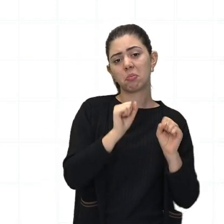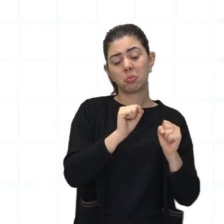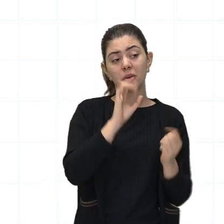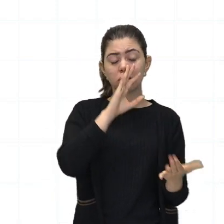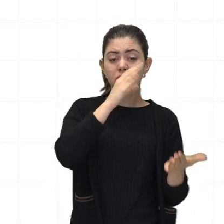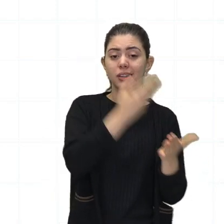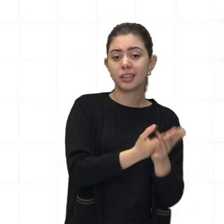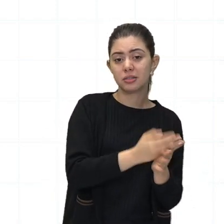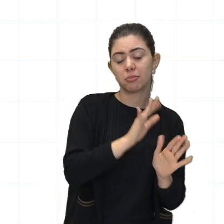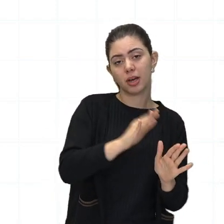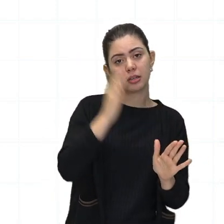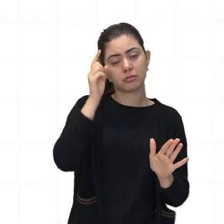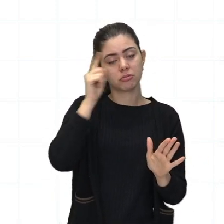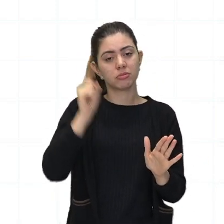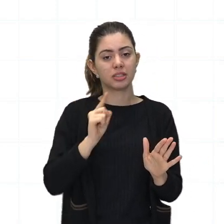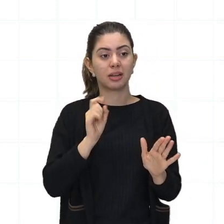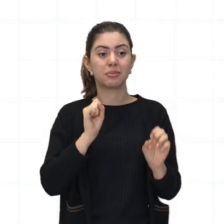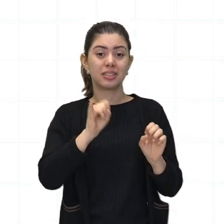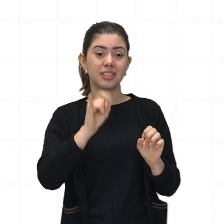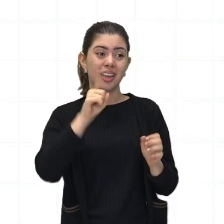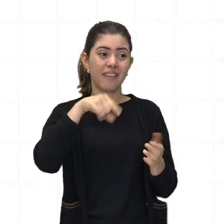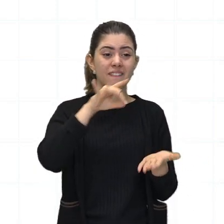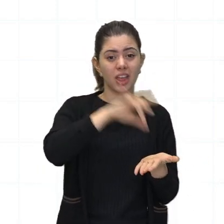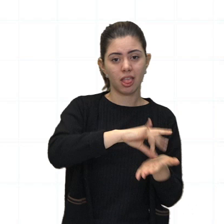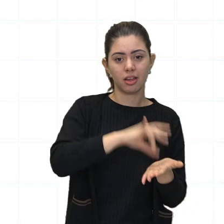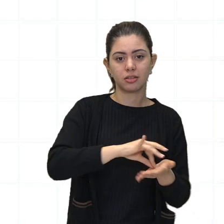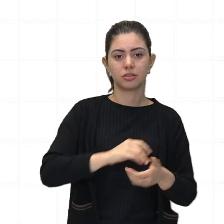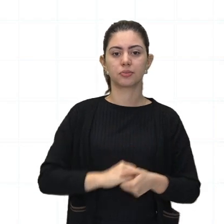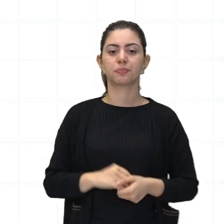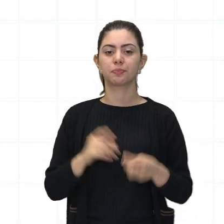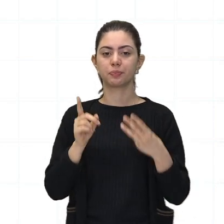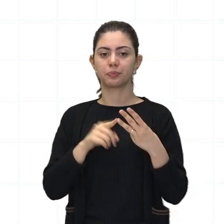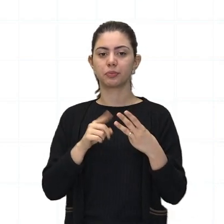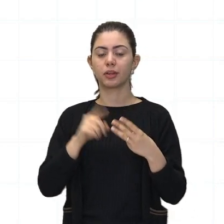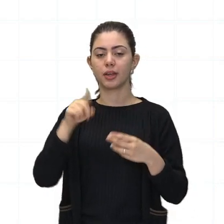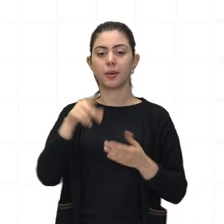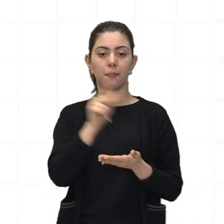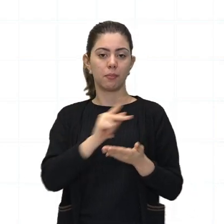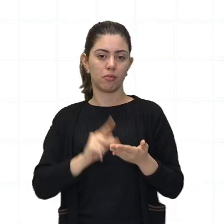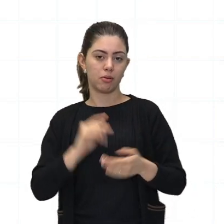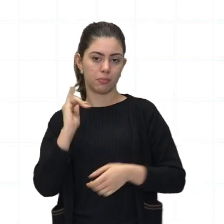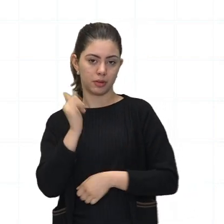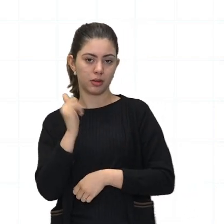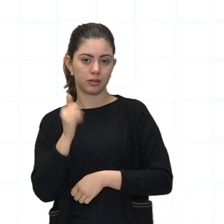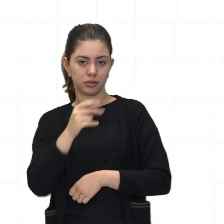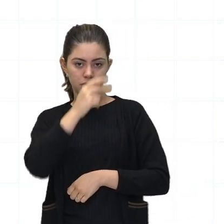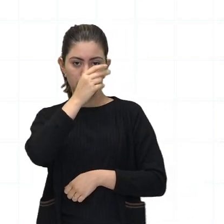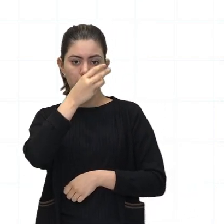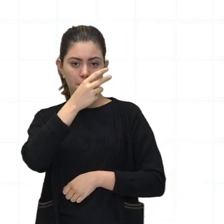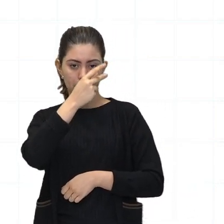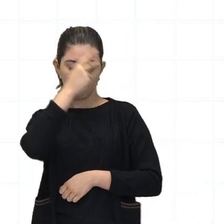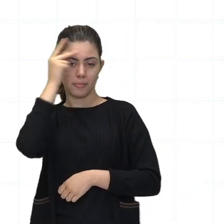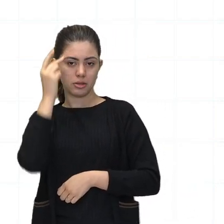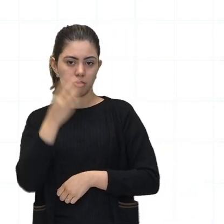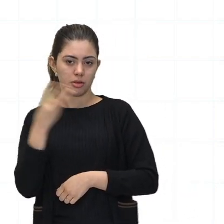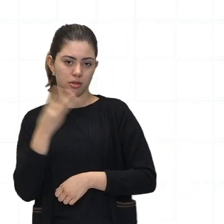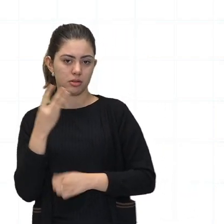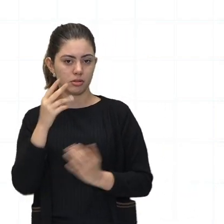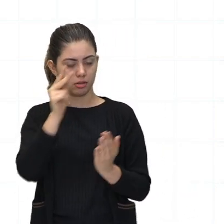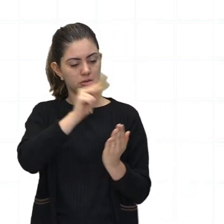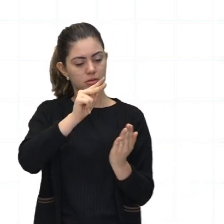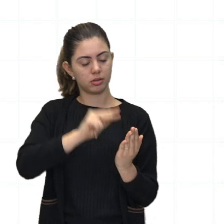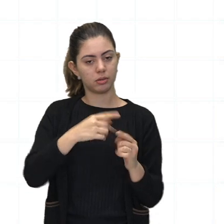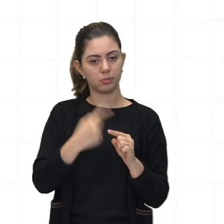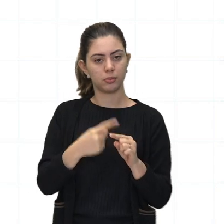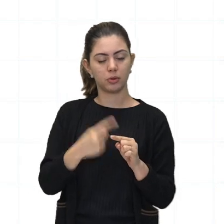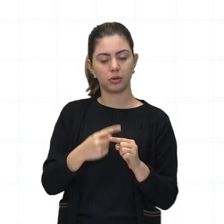ele não voltava por conta dessa fúria. Poema narrativo, que o narrador é em terceira pessoa, porque ele não está mais falando de si, ele está contando a